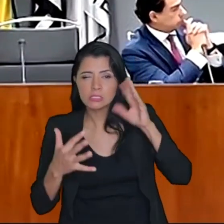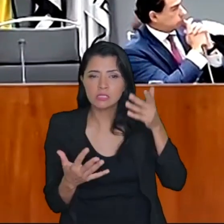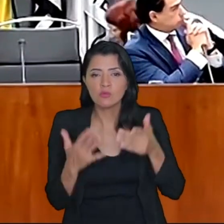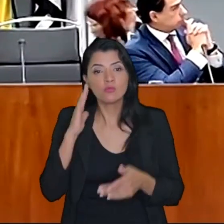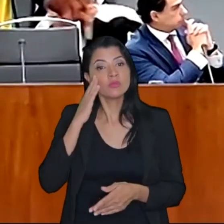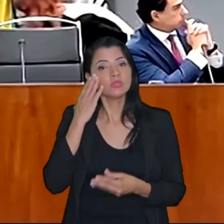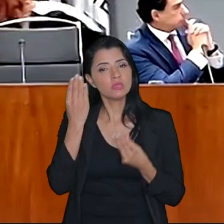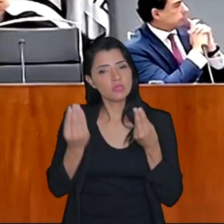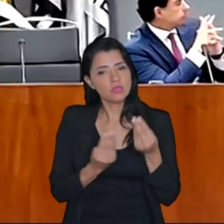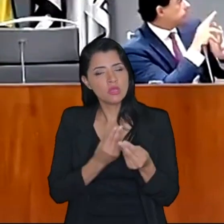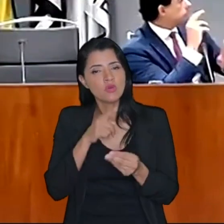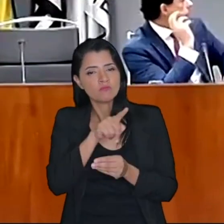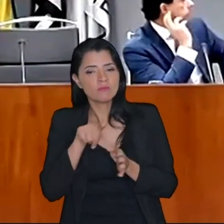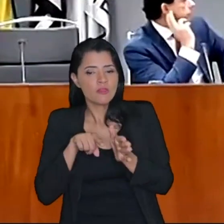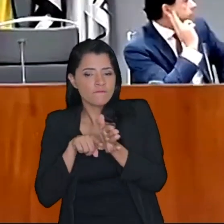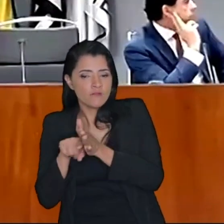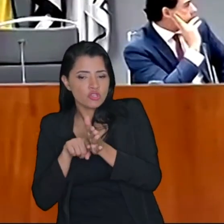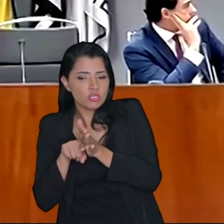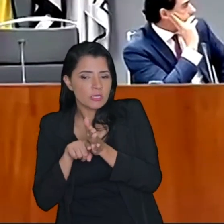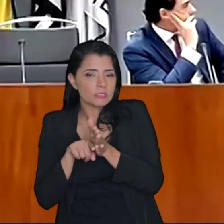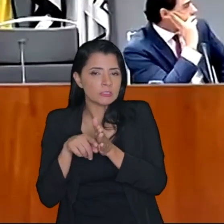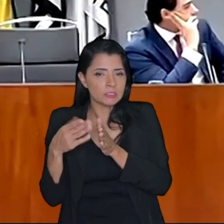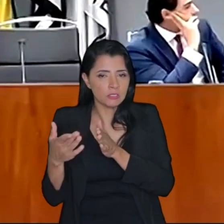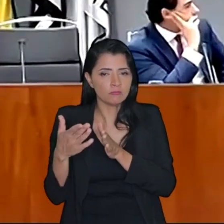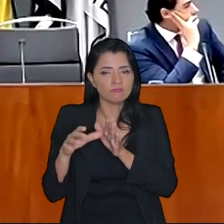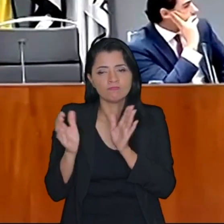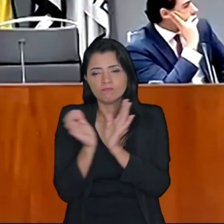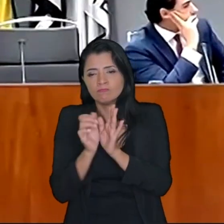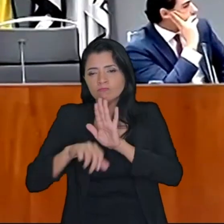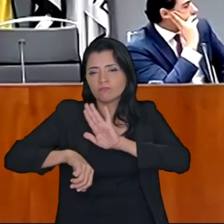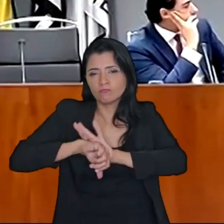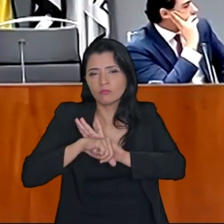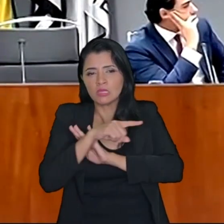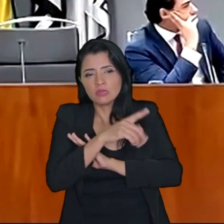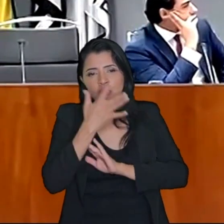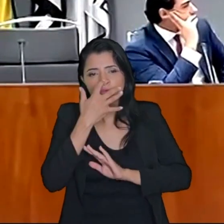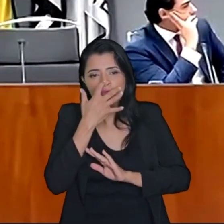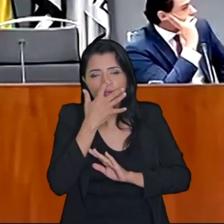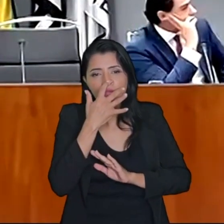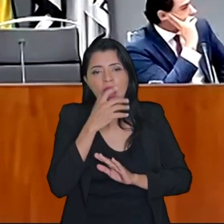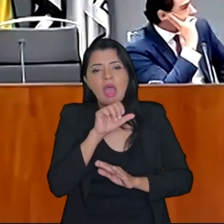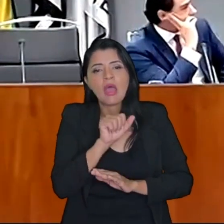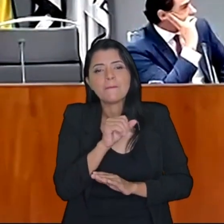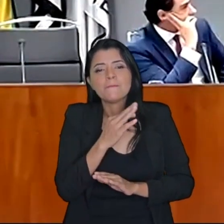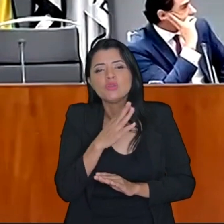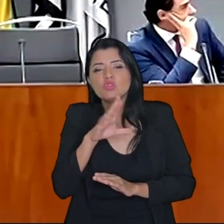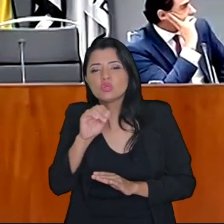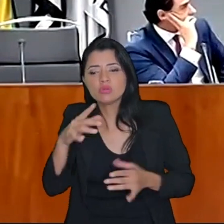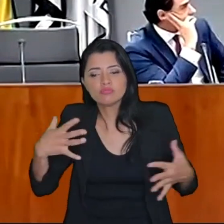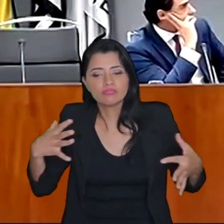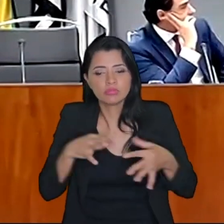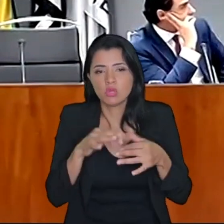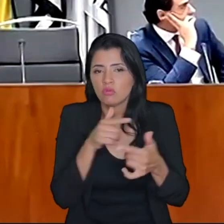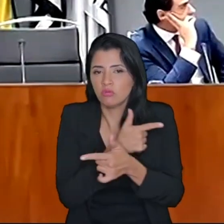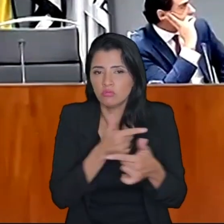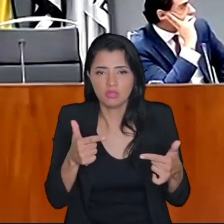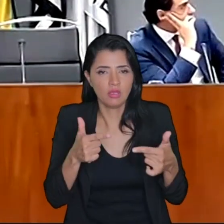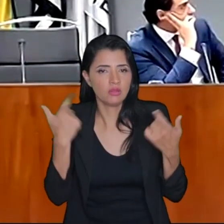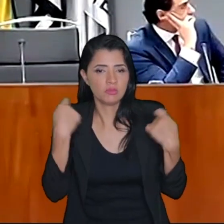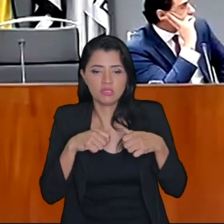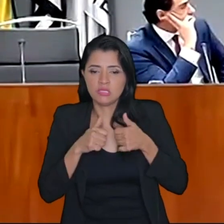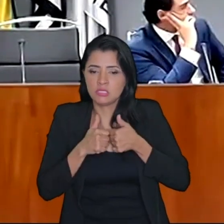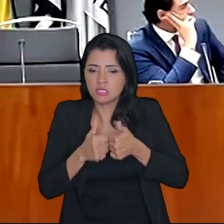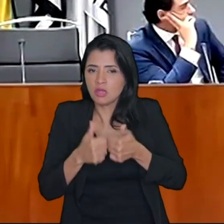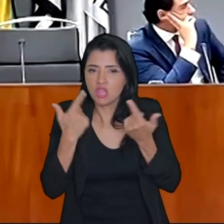que entre a investigação da organização criminosa e o ato de obstrução não há conexão. Eles não precisam seguir no